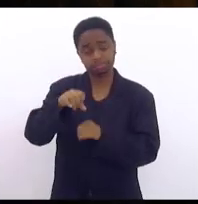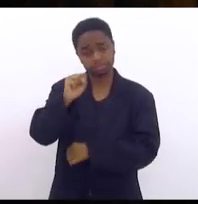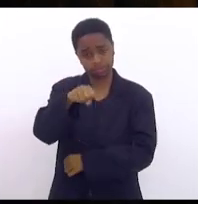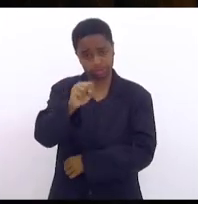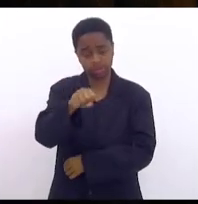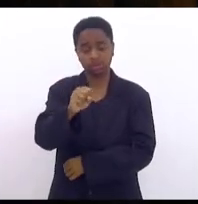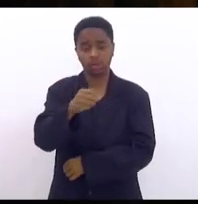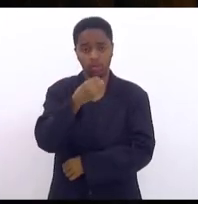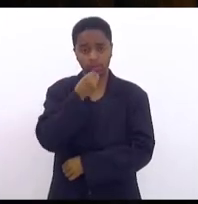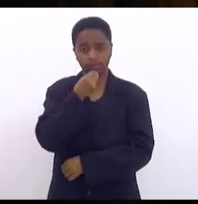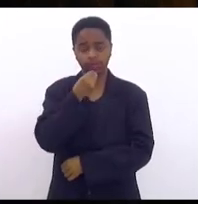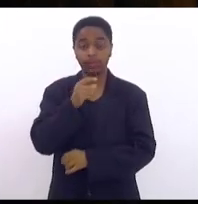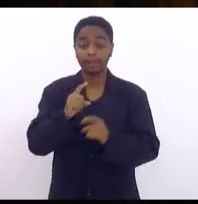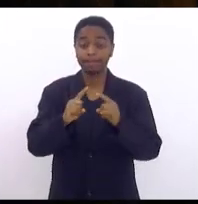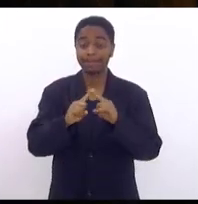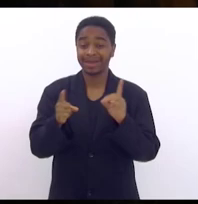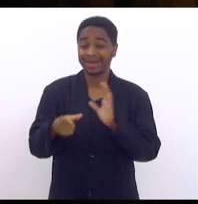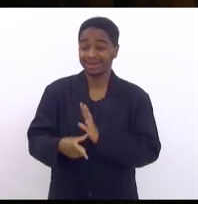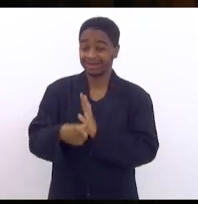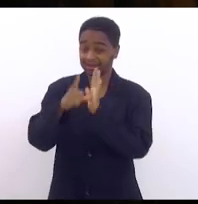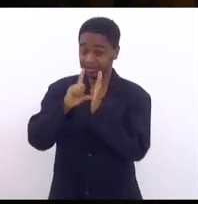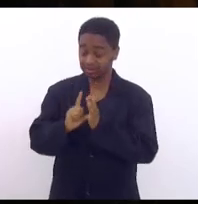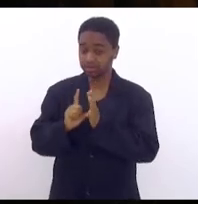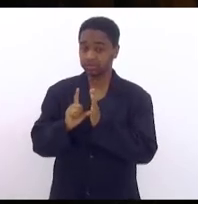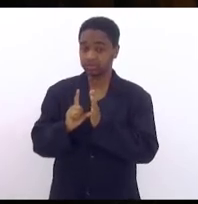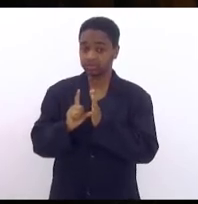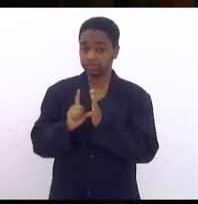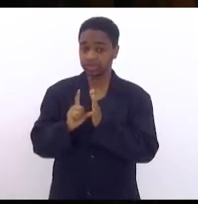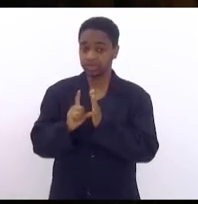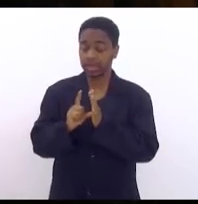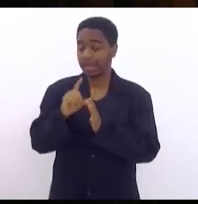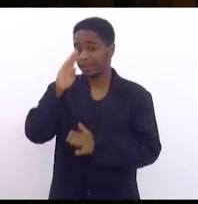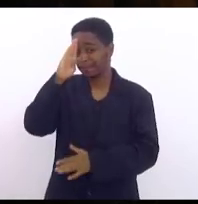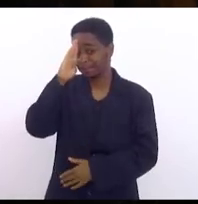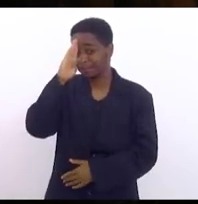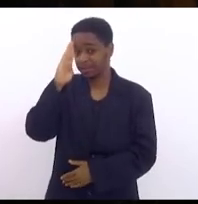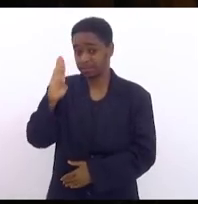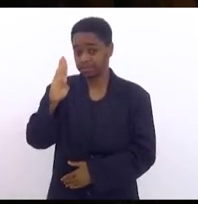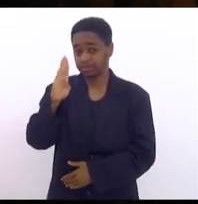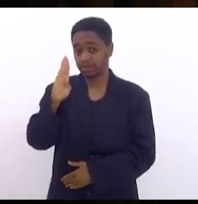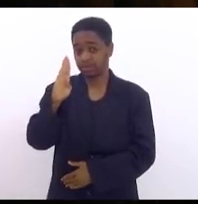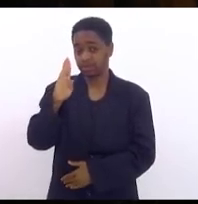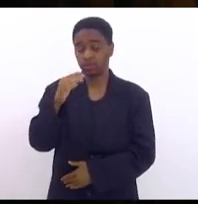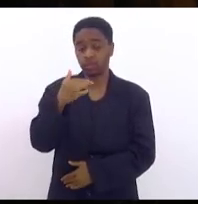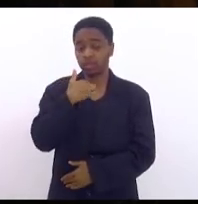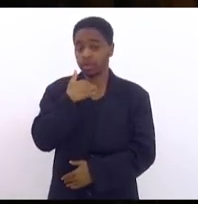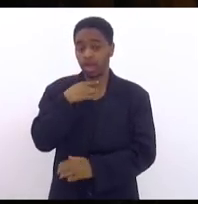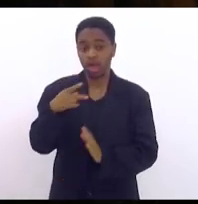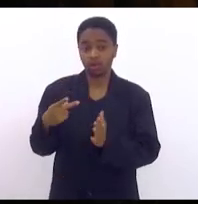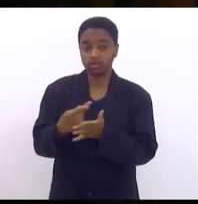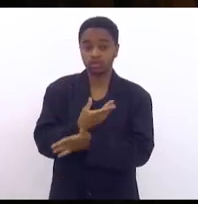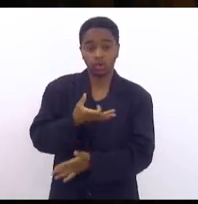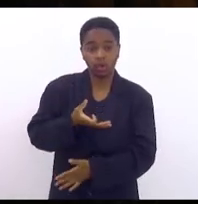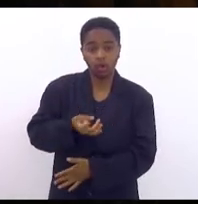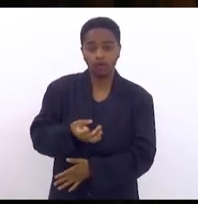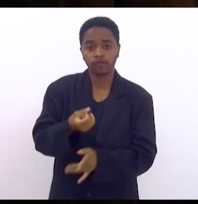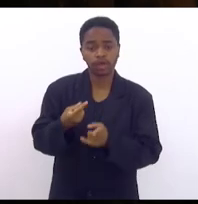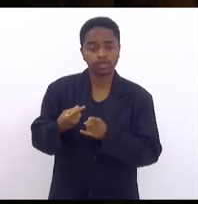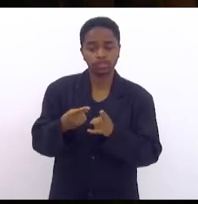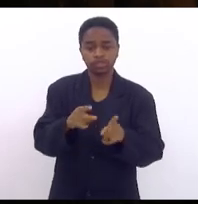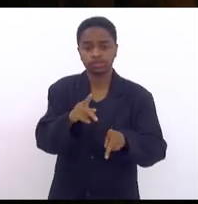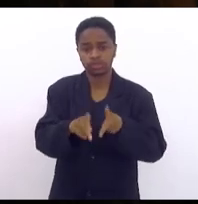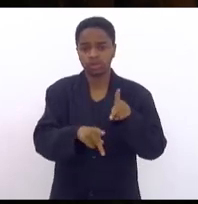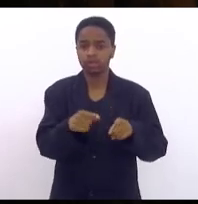importante. Mas, antes de qualquer coisa, é fundamental que não ocorram covardias, que não ocorra abuso